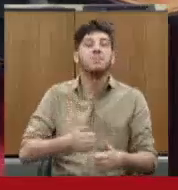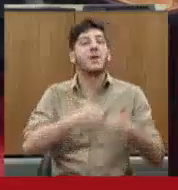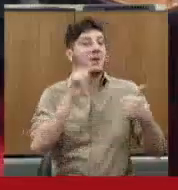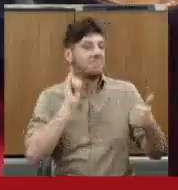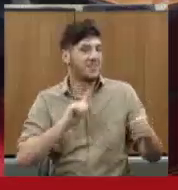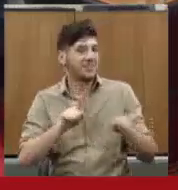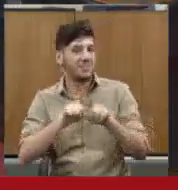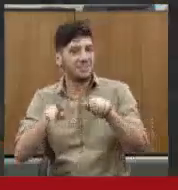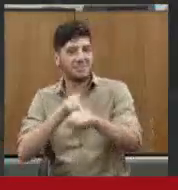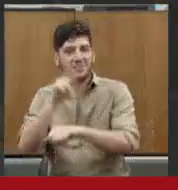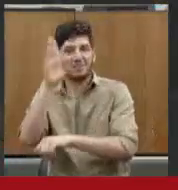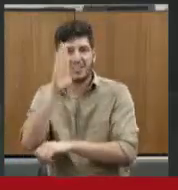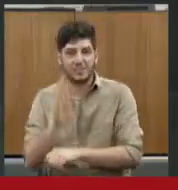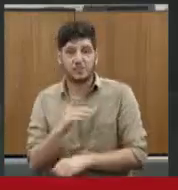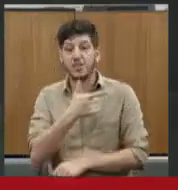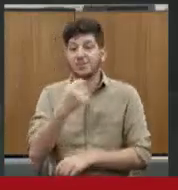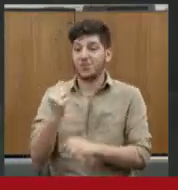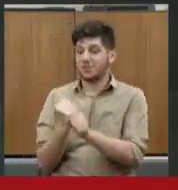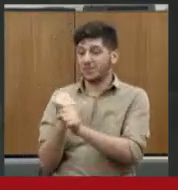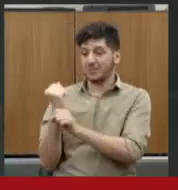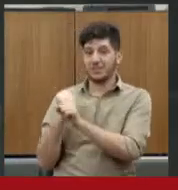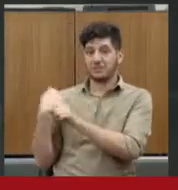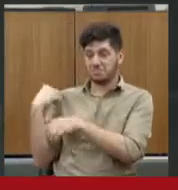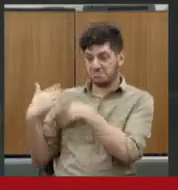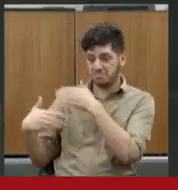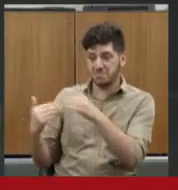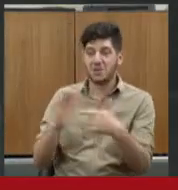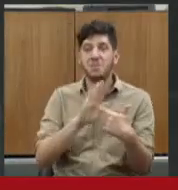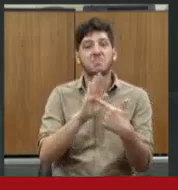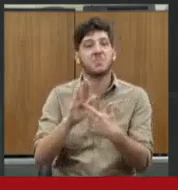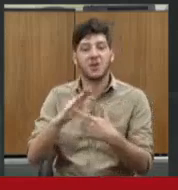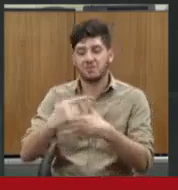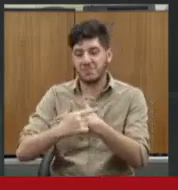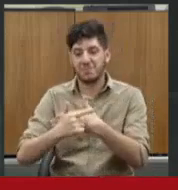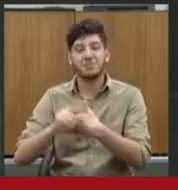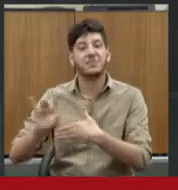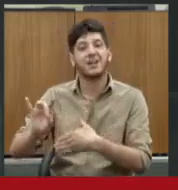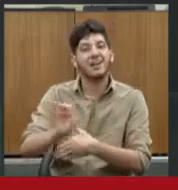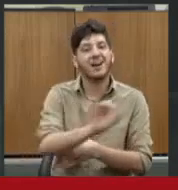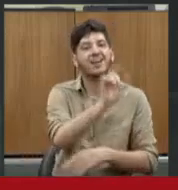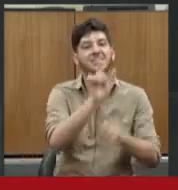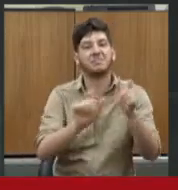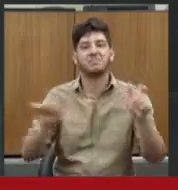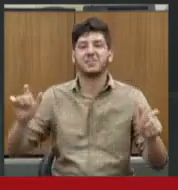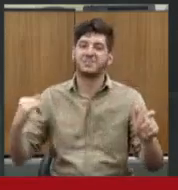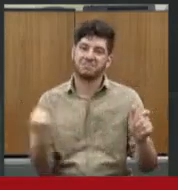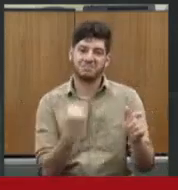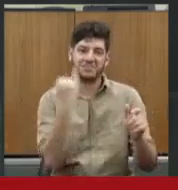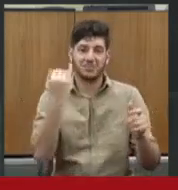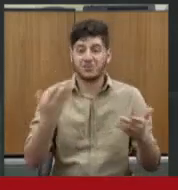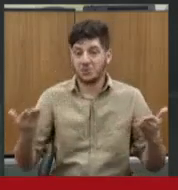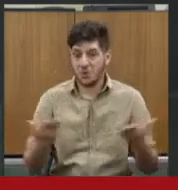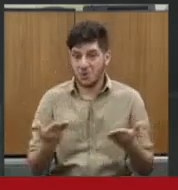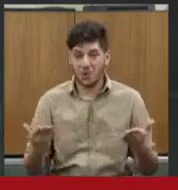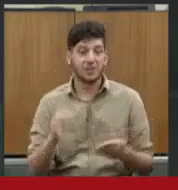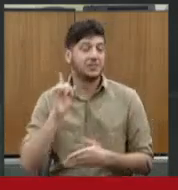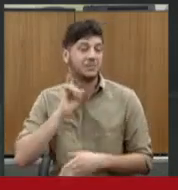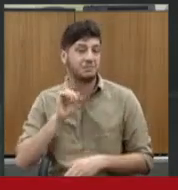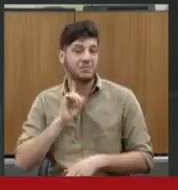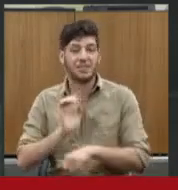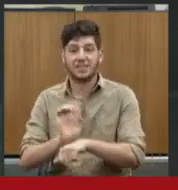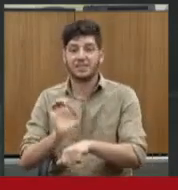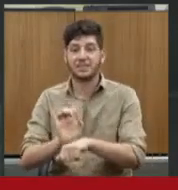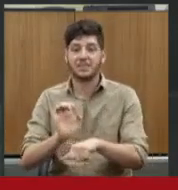Parlamento do país, destacamos o papel relevante de cada parlamentar que nos antecedeu, Hoje, se Minas Gerais ocupa um lugar